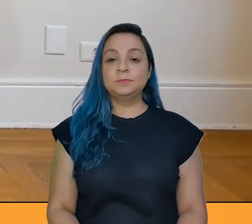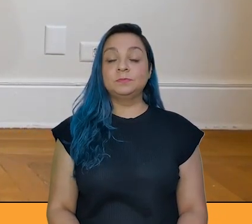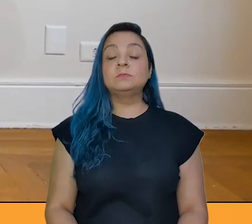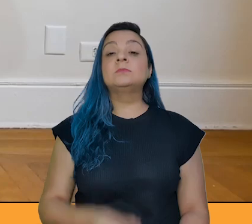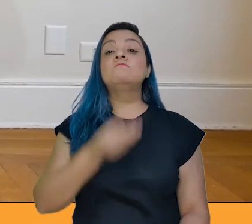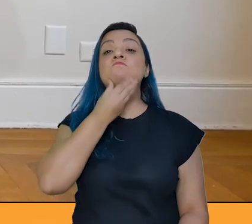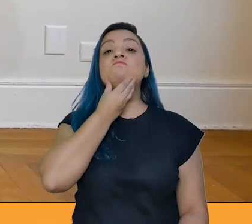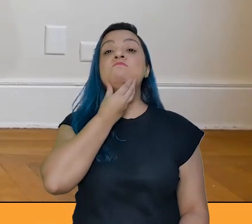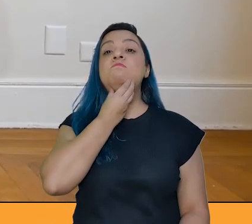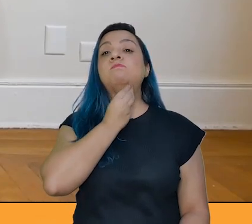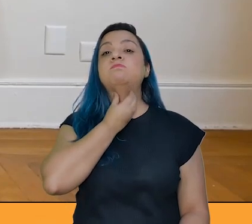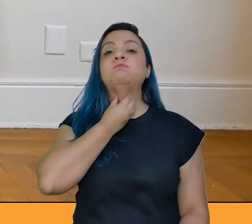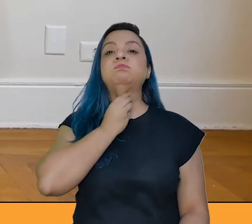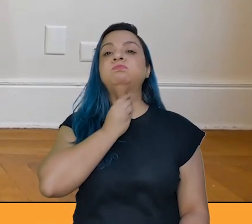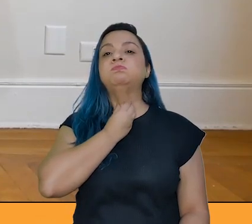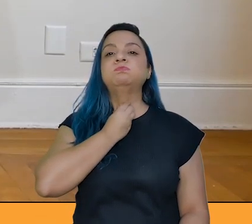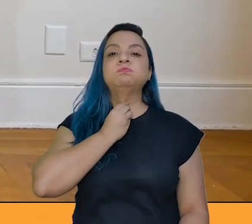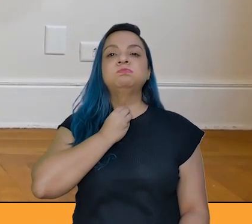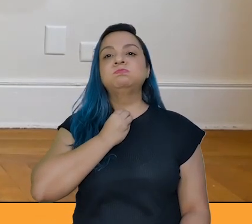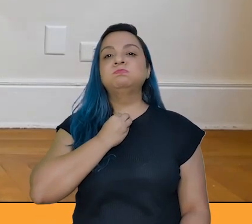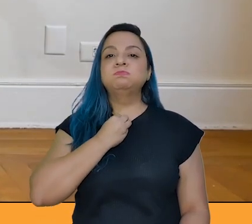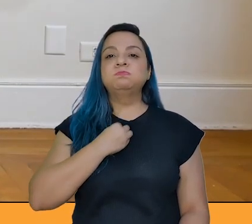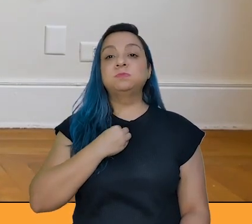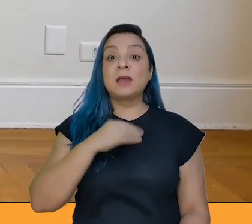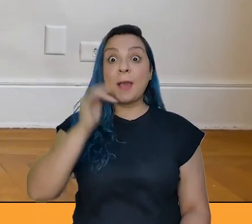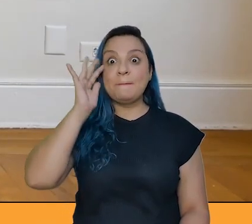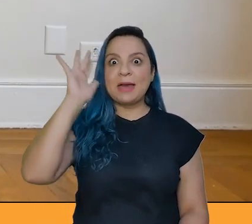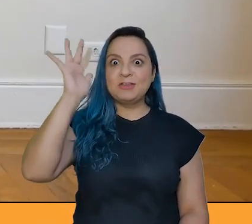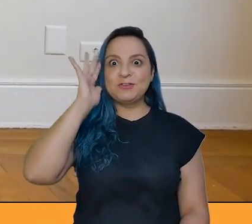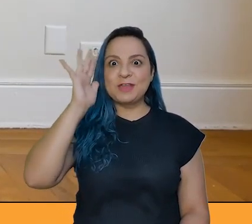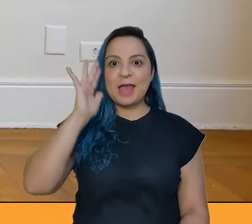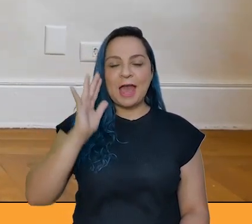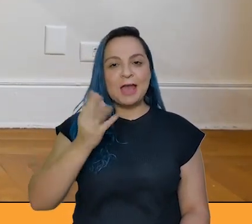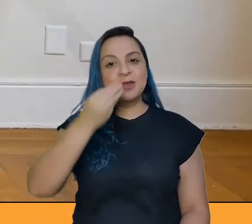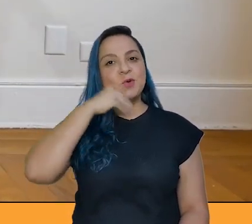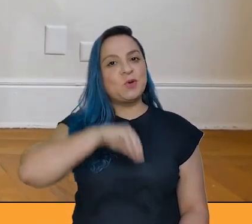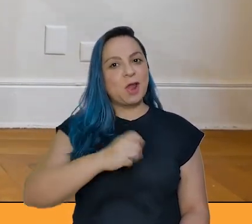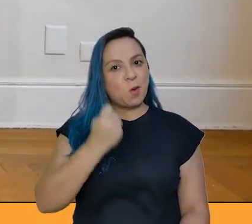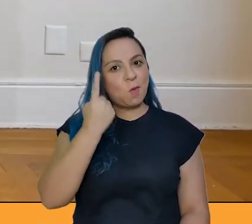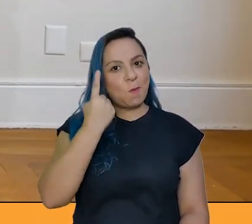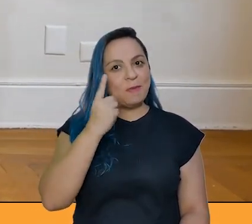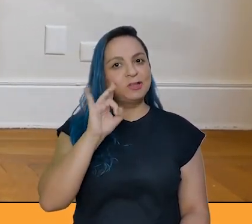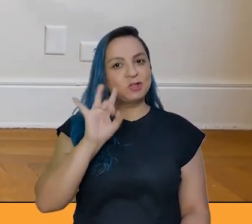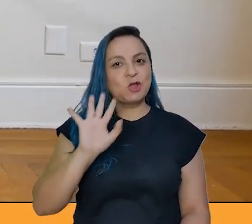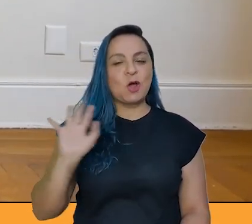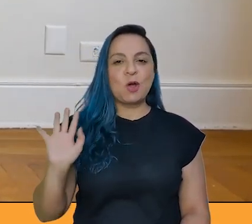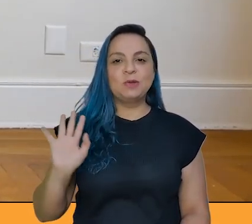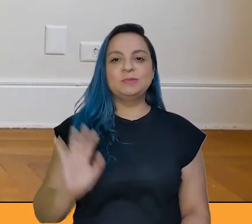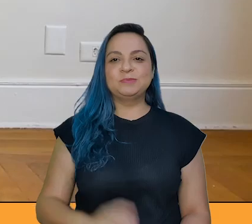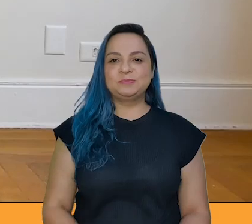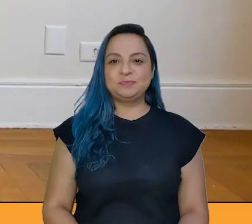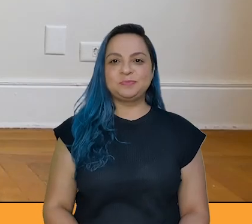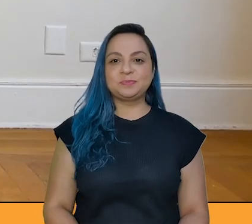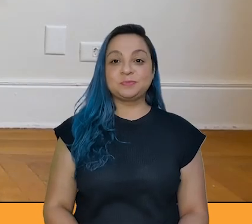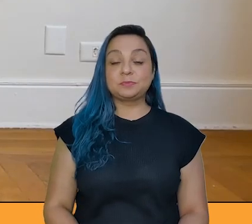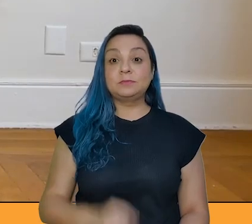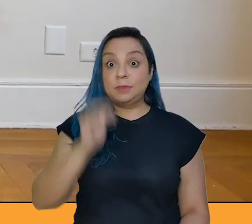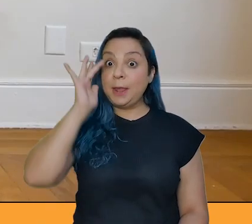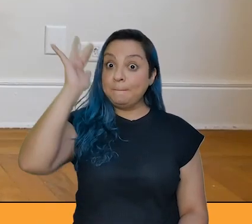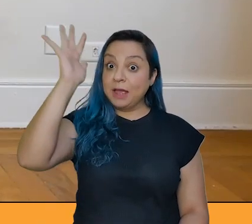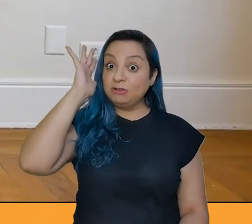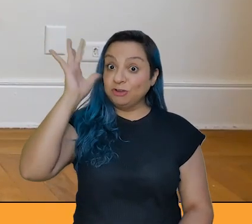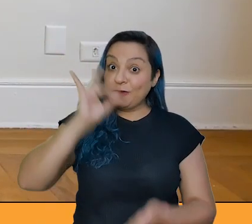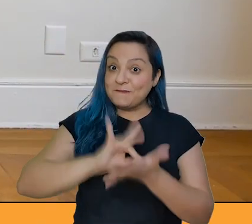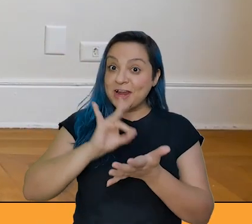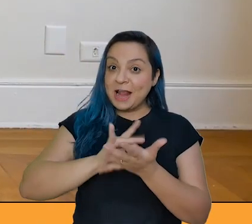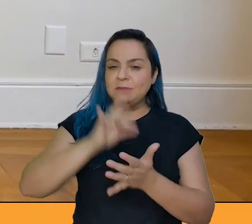Deixa ela passar por aqui. Acho que eu já engoli umas 3. Era para engolir umas... Gente, engolam uma só. Eu já engoli umas 3. Ela repete o movimento. Então, imaginem